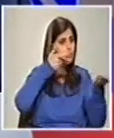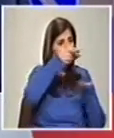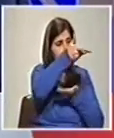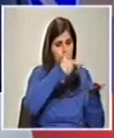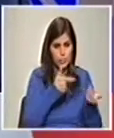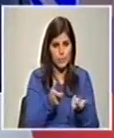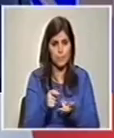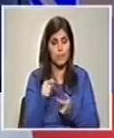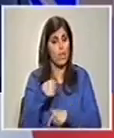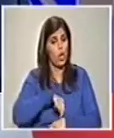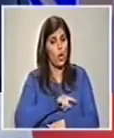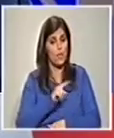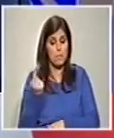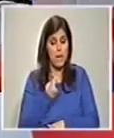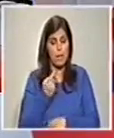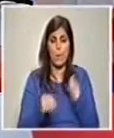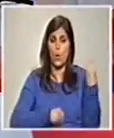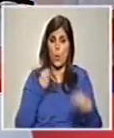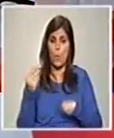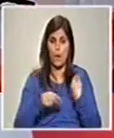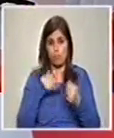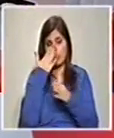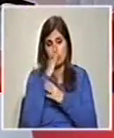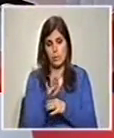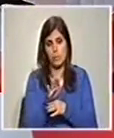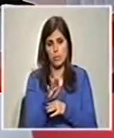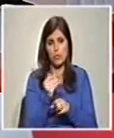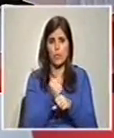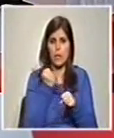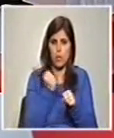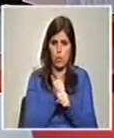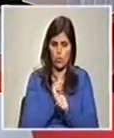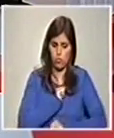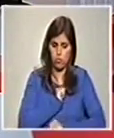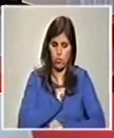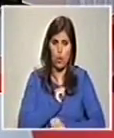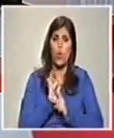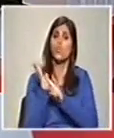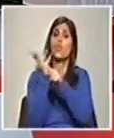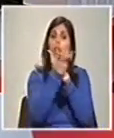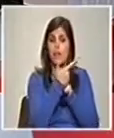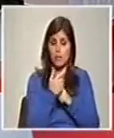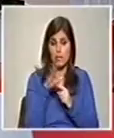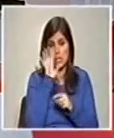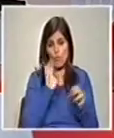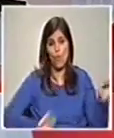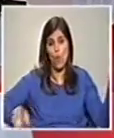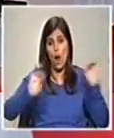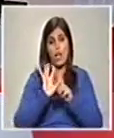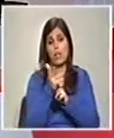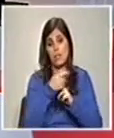E, portanto, nós temos que nos preocupar, por exemplo, com os trabalhadores, desde logo, com os clientes, porque sem clientes não há